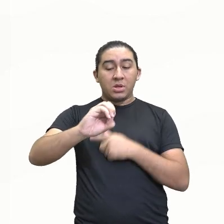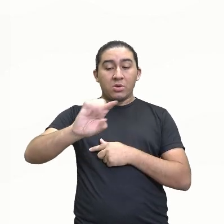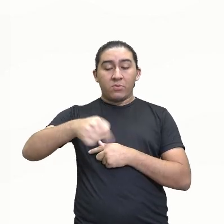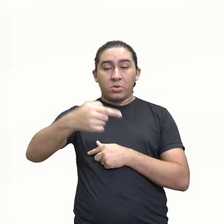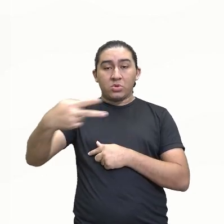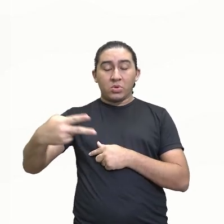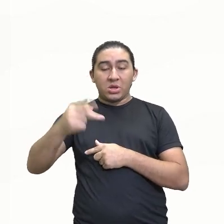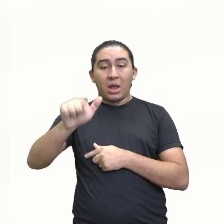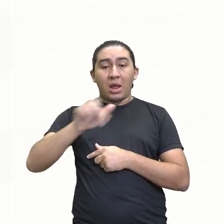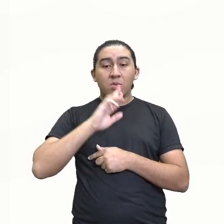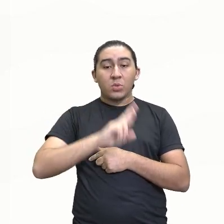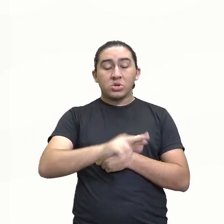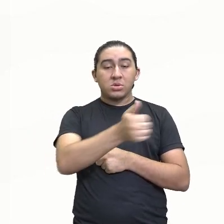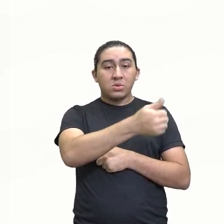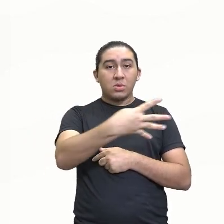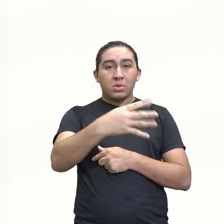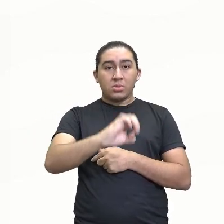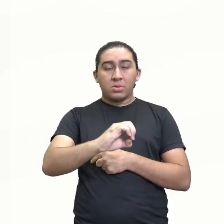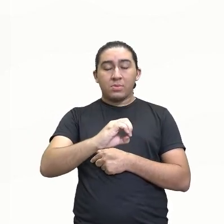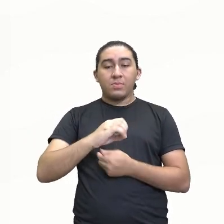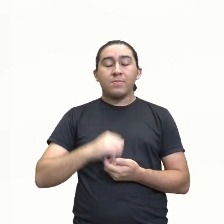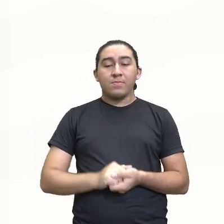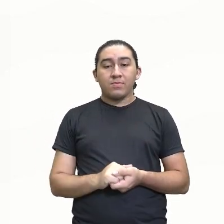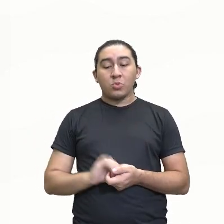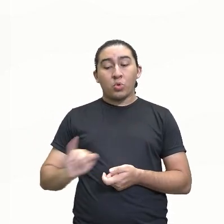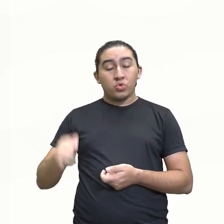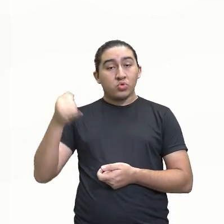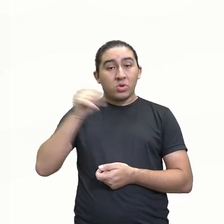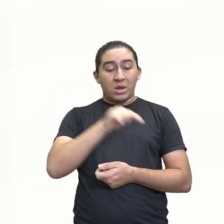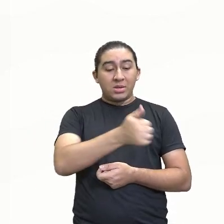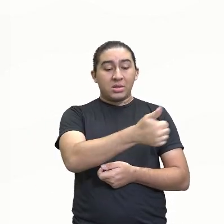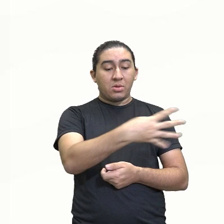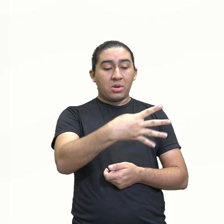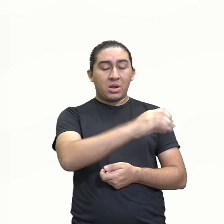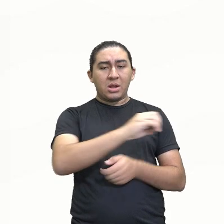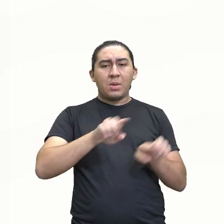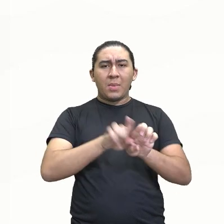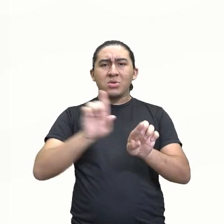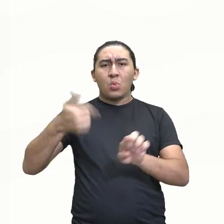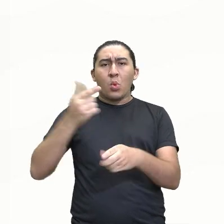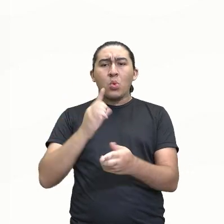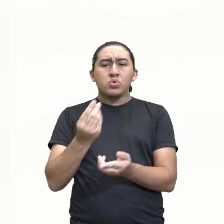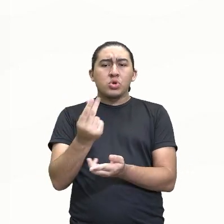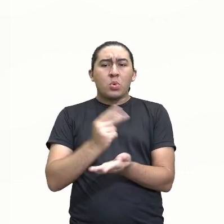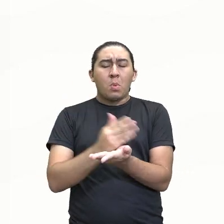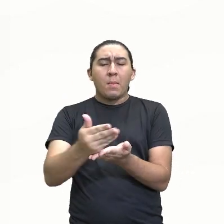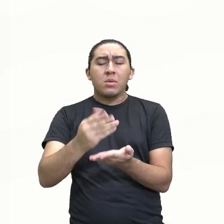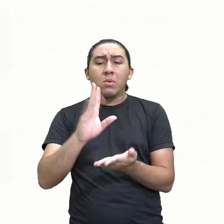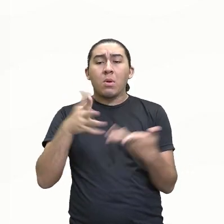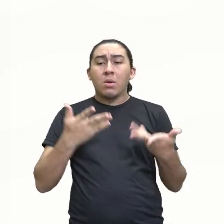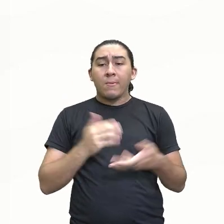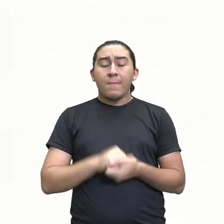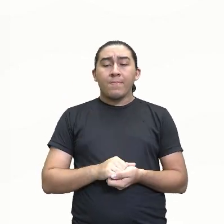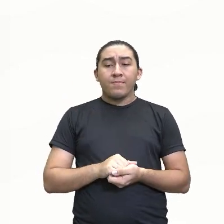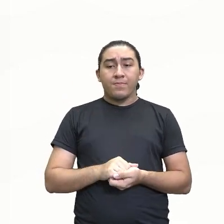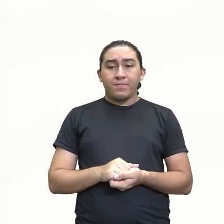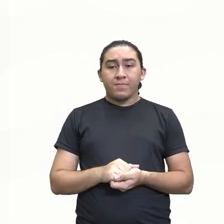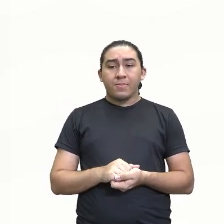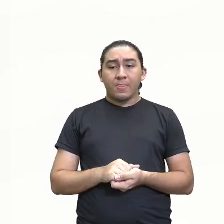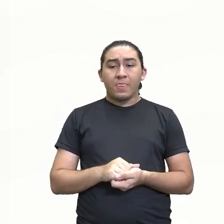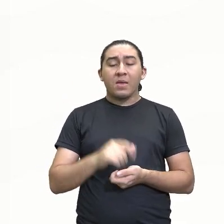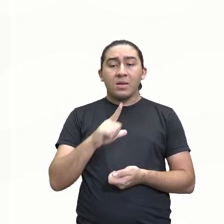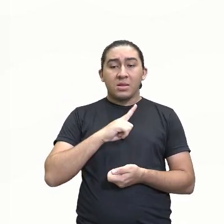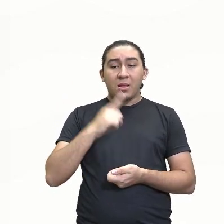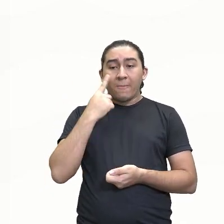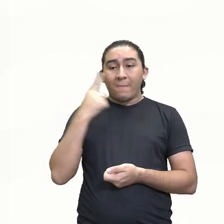0,2, isso é igual a 140. Os juros é 140. E o montante? Ora, professor, o montante eu só somo o capital mais